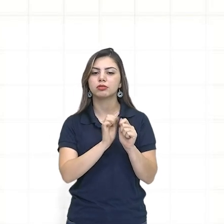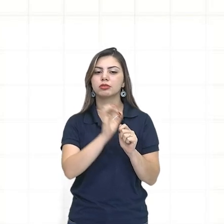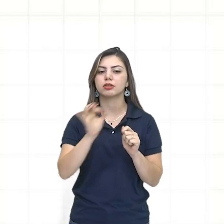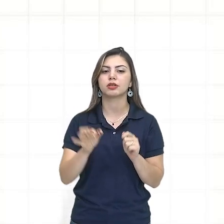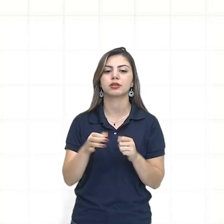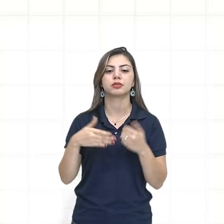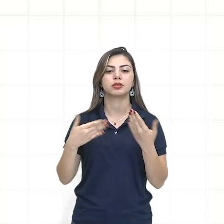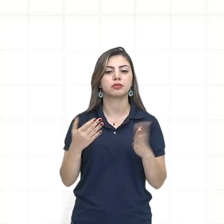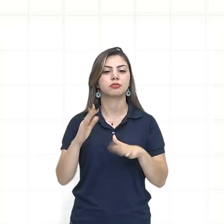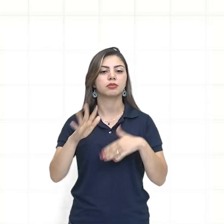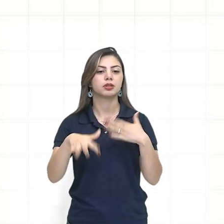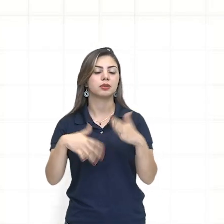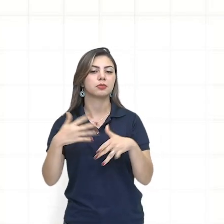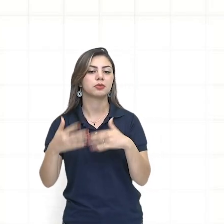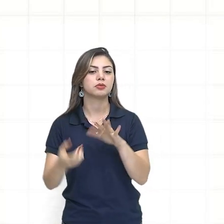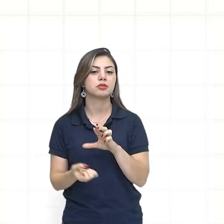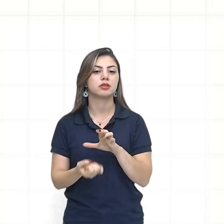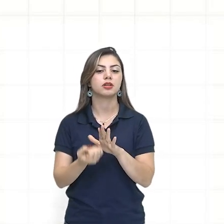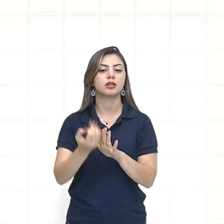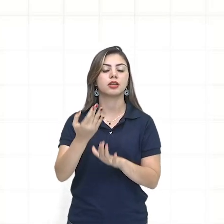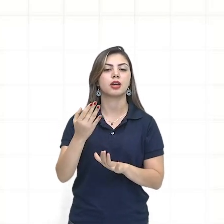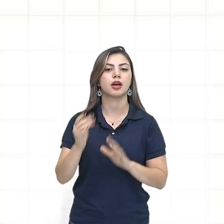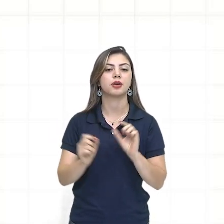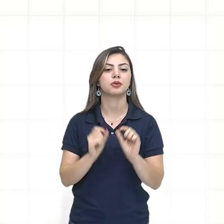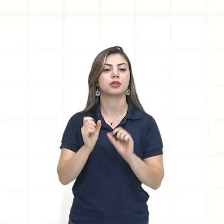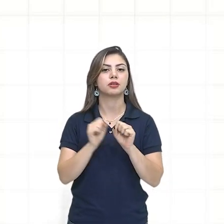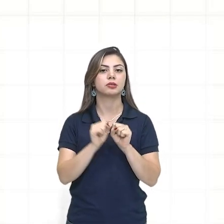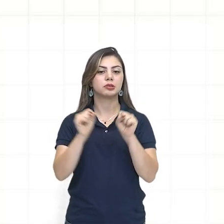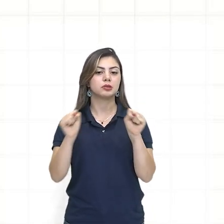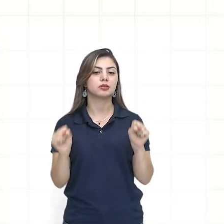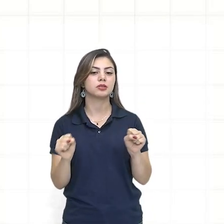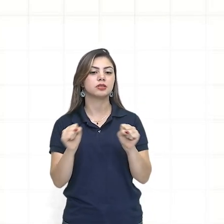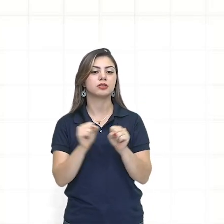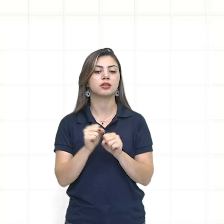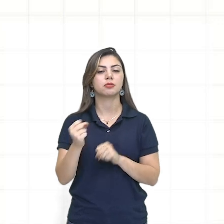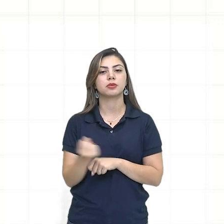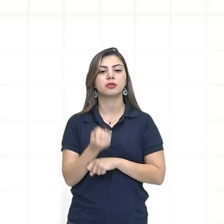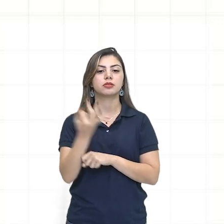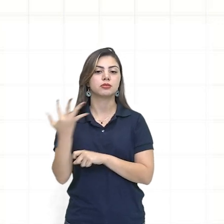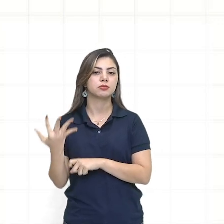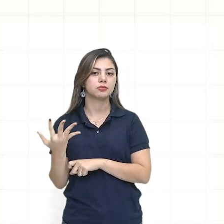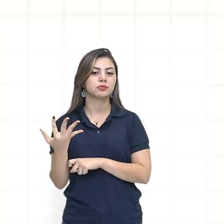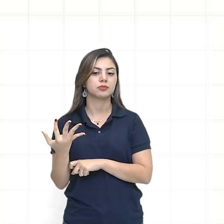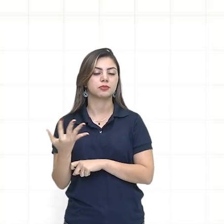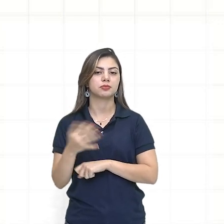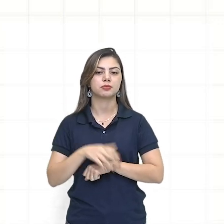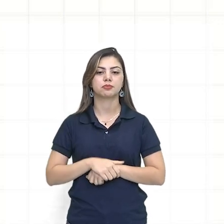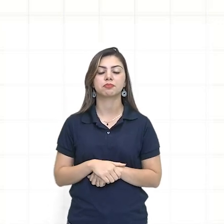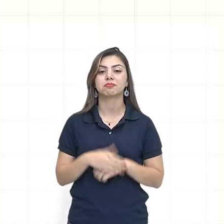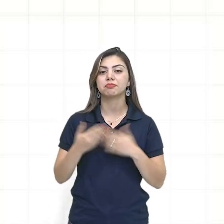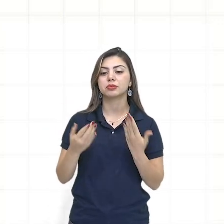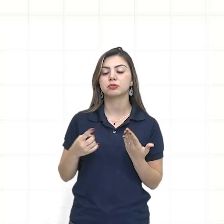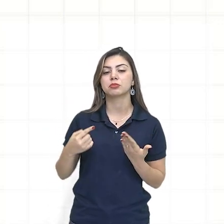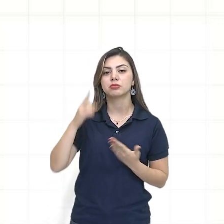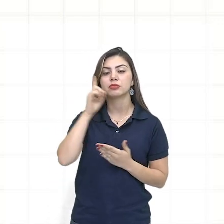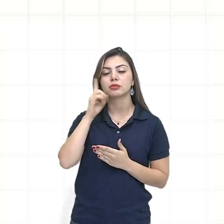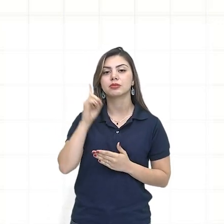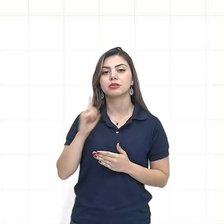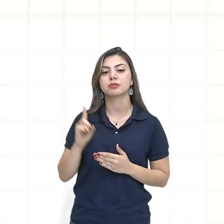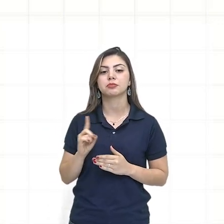começou a ideia, certo, de um sistema de numeração. Não se sabe ao